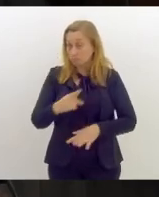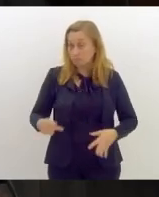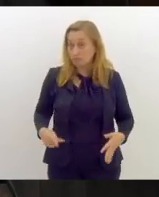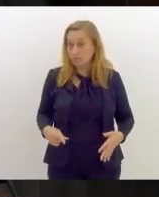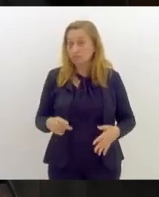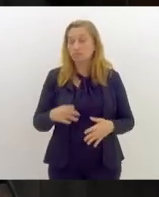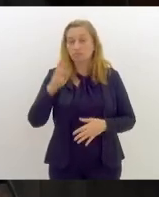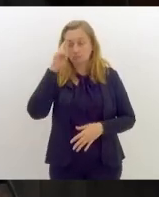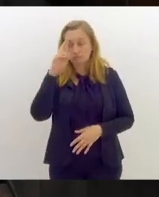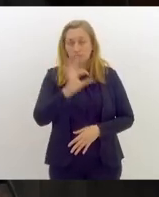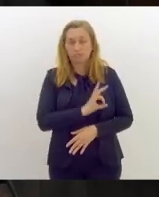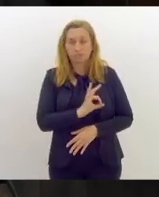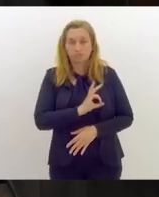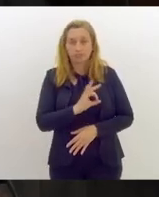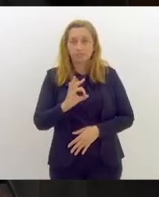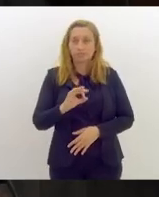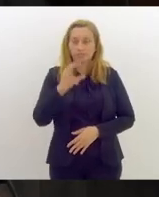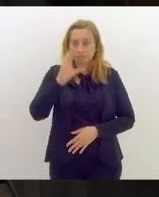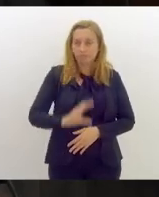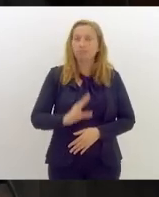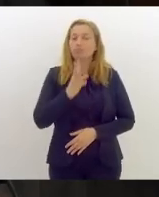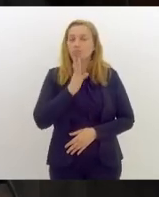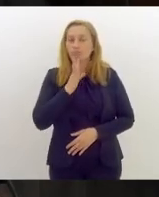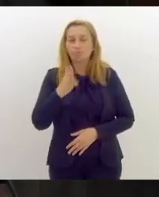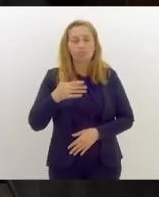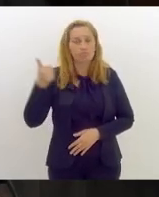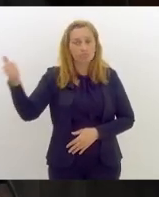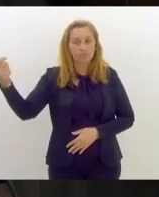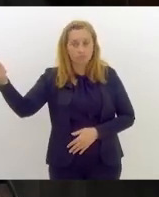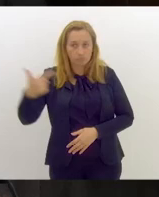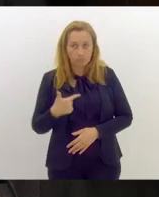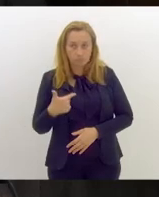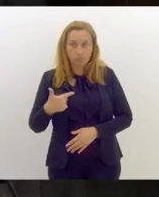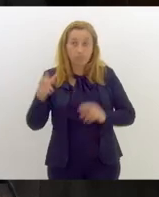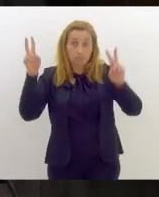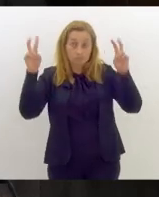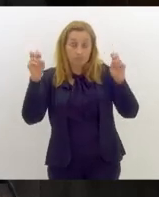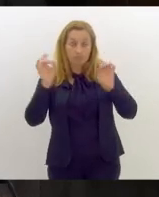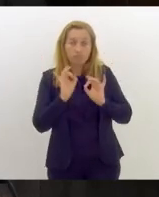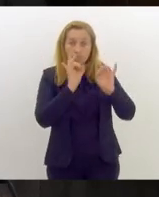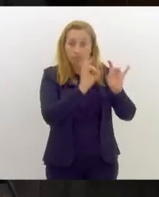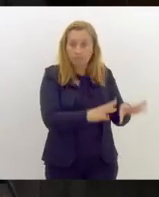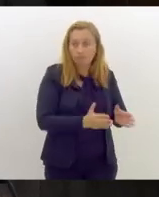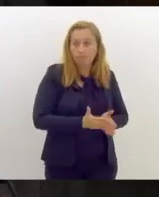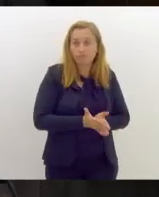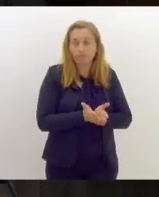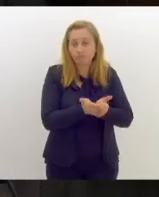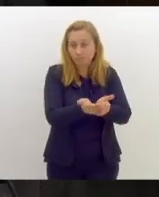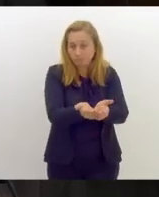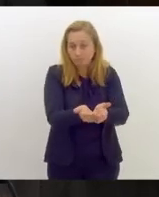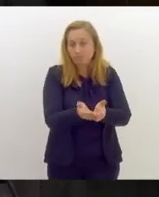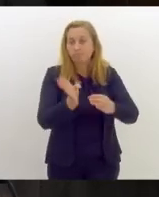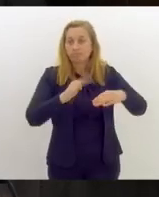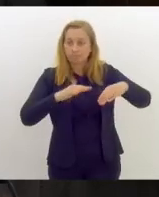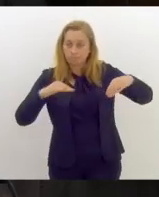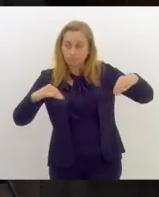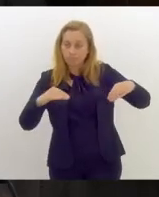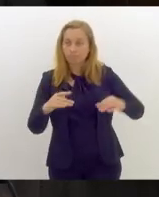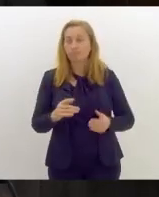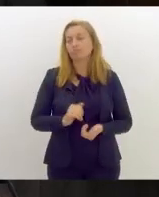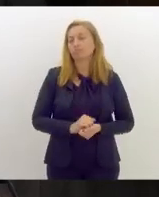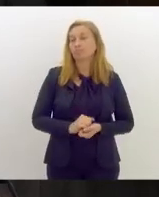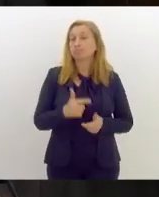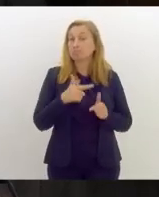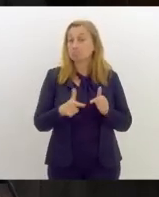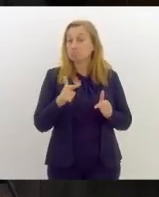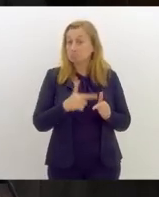polícia civil desse estado conhece certamente muito melhor do que eu essa situação de abandono de embarcações na Baía de Guanabara mata